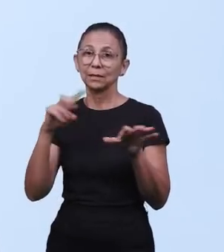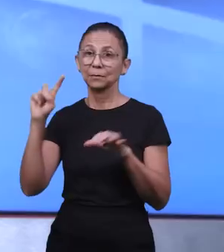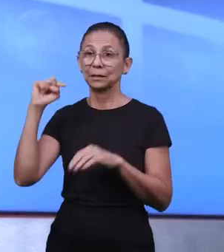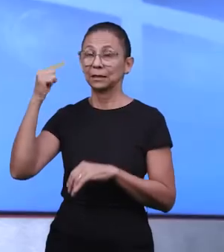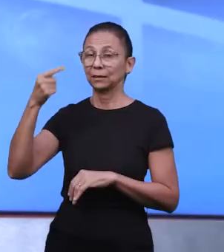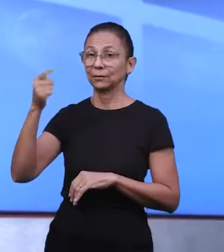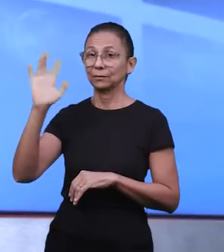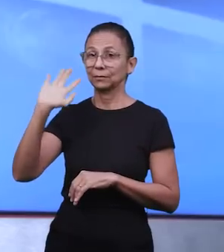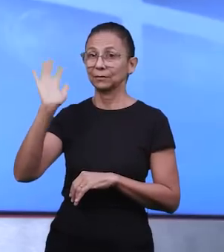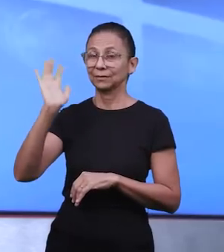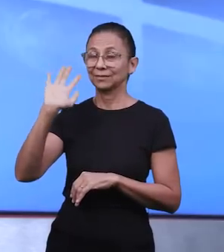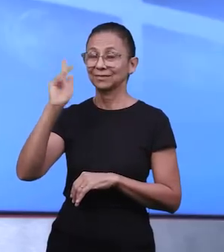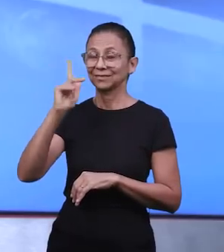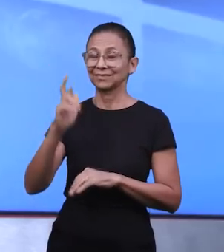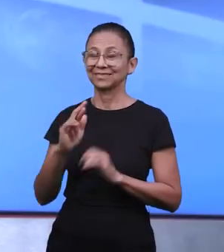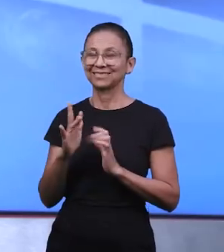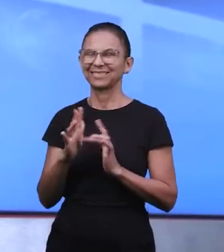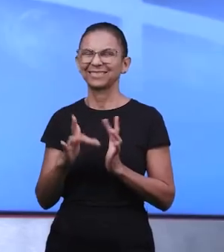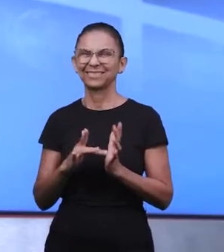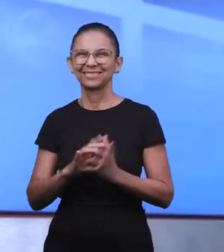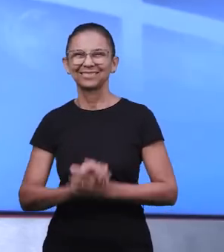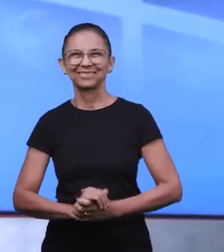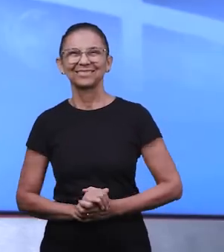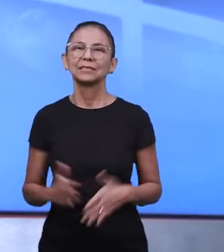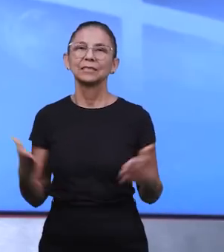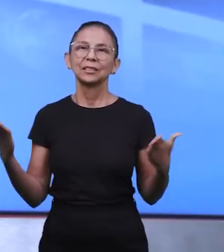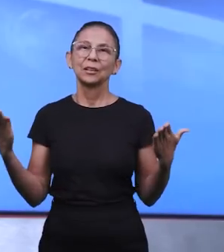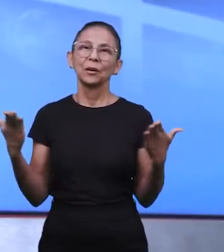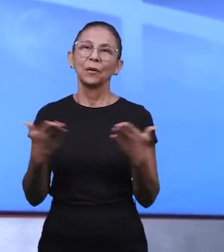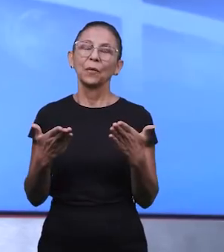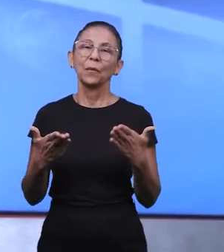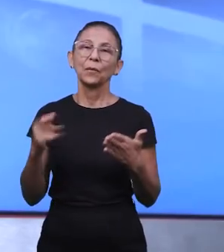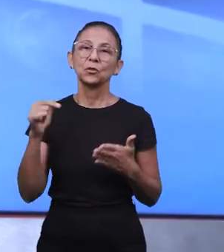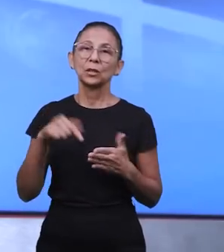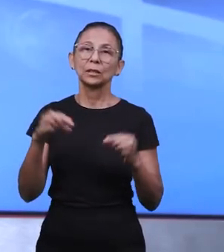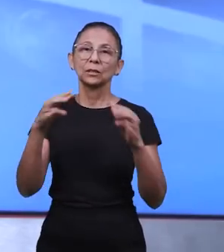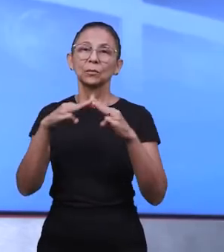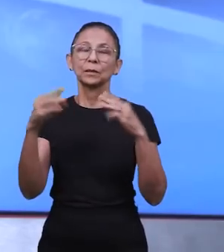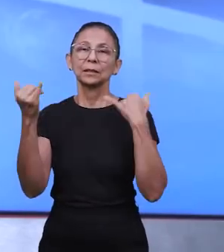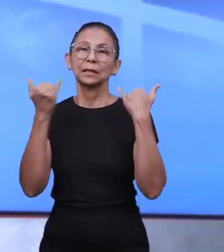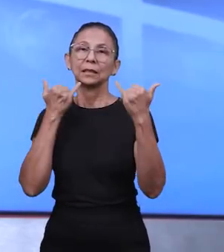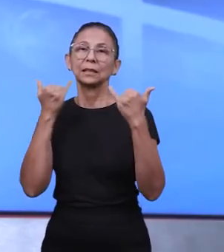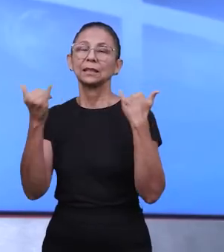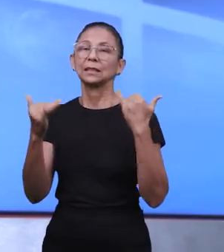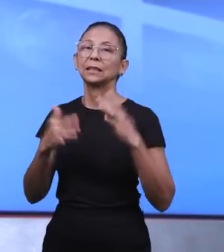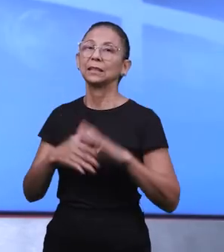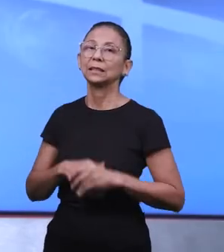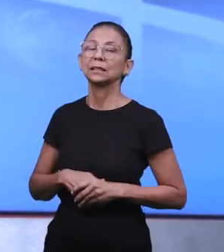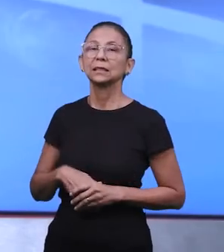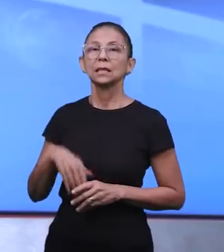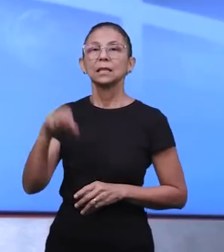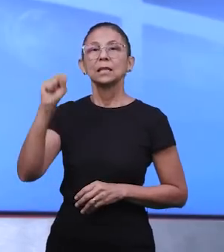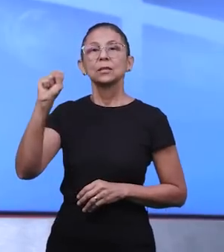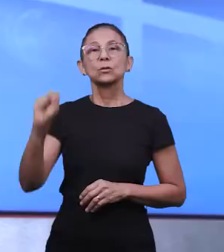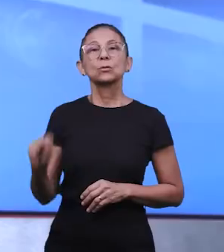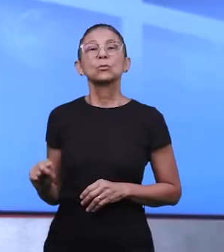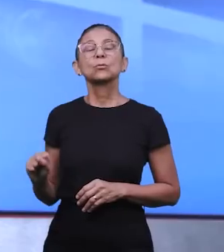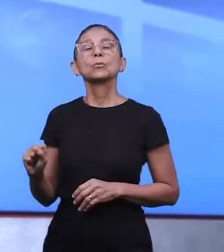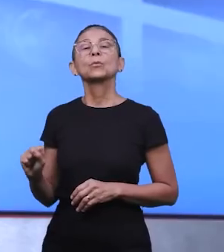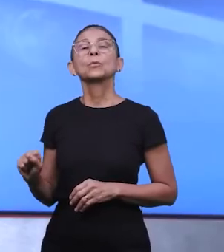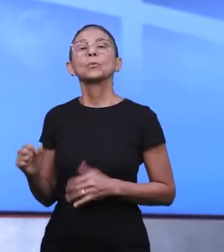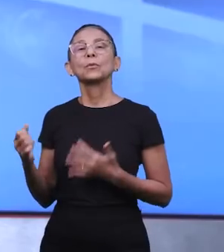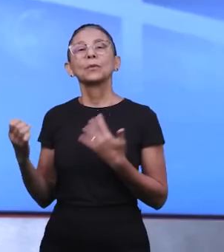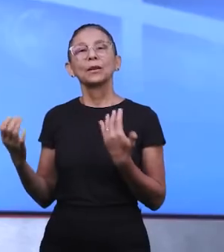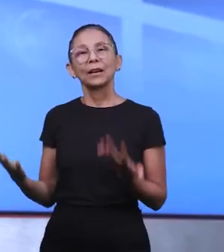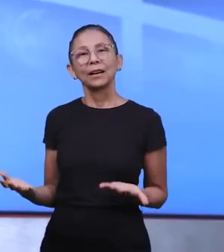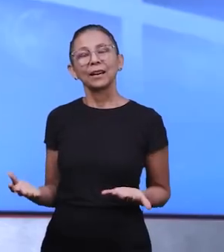todos. E hoje é dia de estreia no Manaim News, estreando hoje aqui os irmãos aí da região sul fluminense, o nosso companheiro Marco